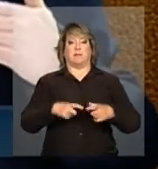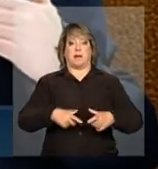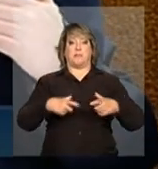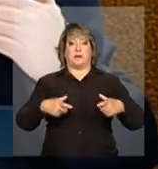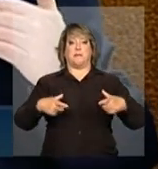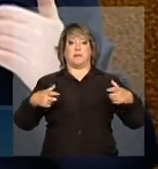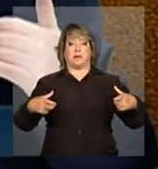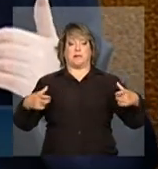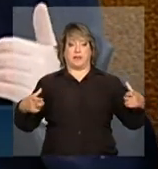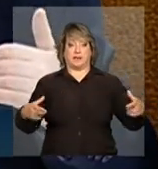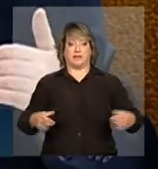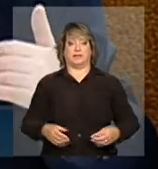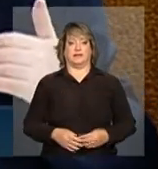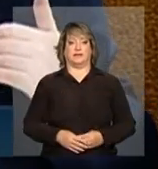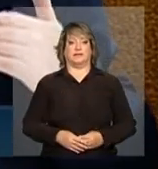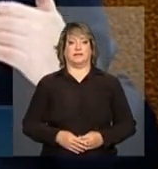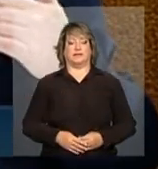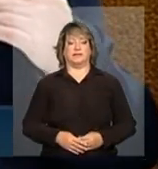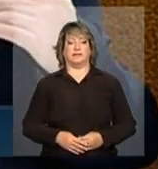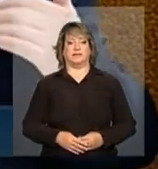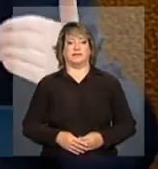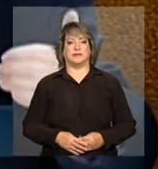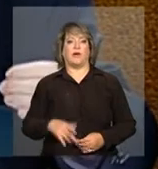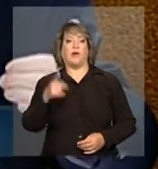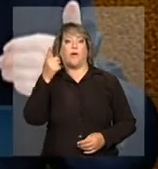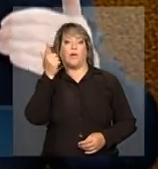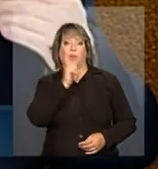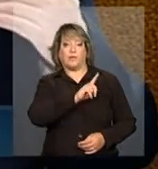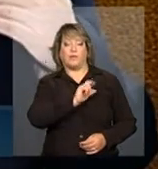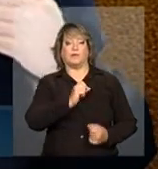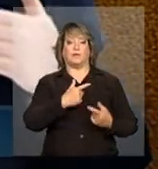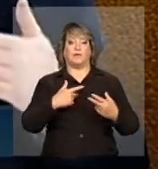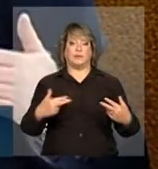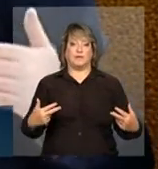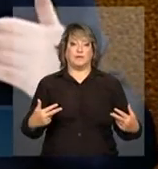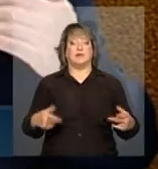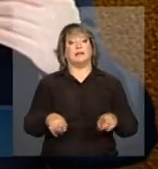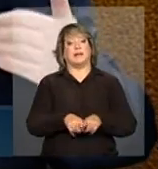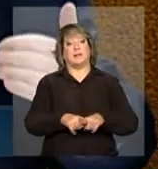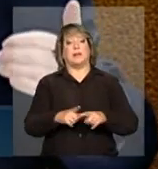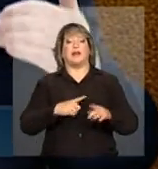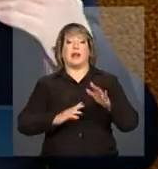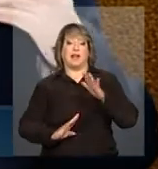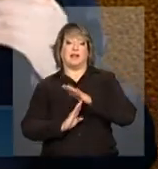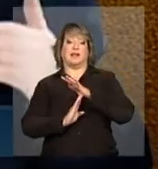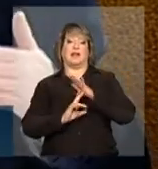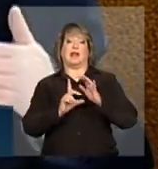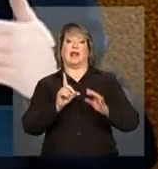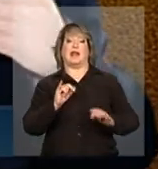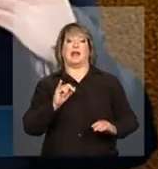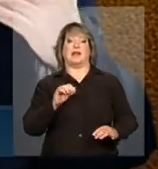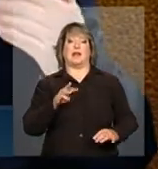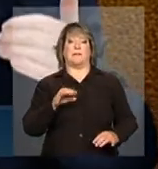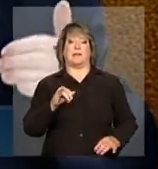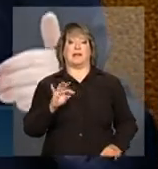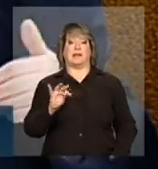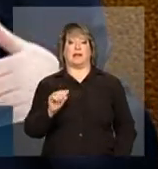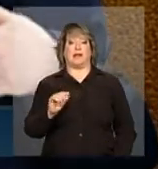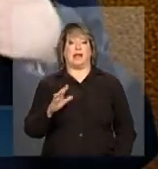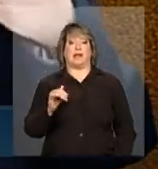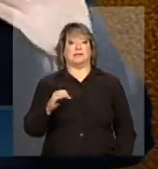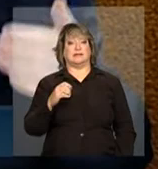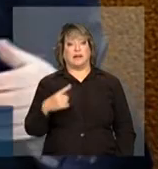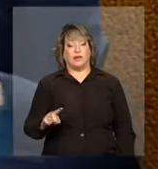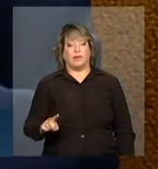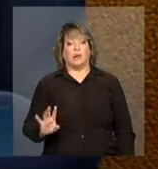crescendo, né, com alcances e com limitações, né, e que a gente espera que